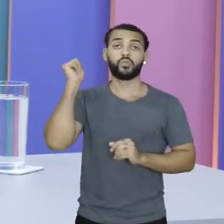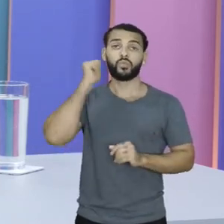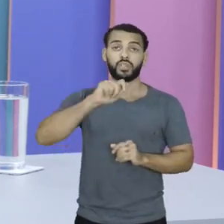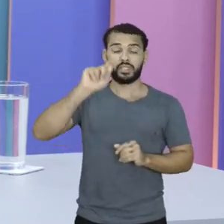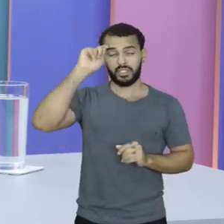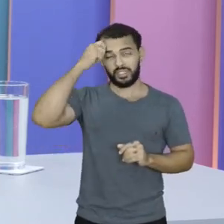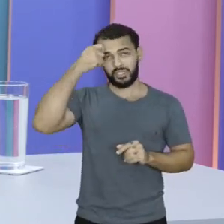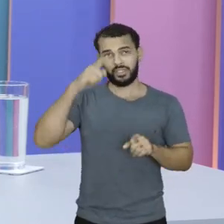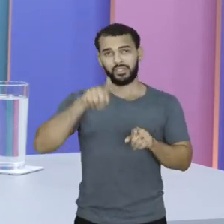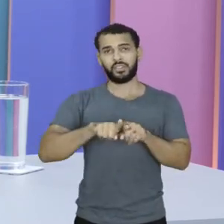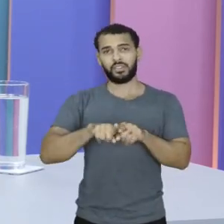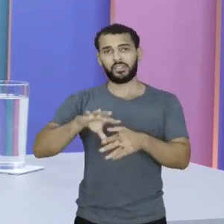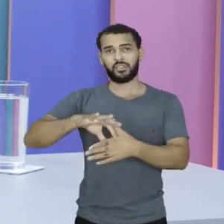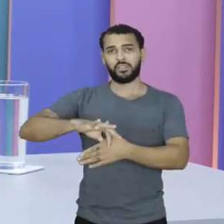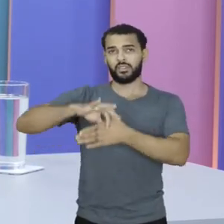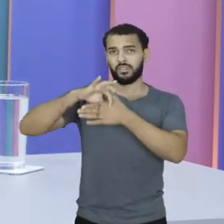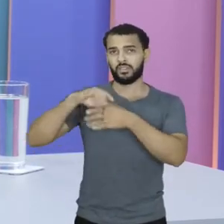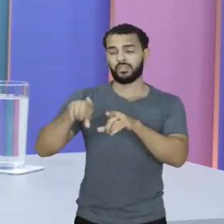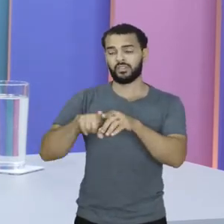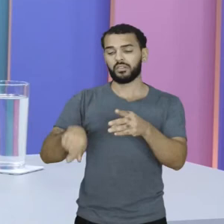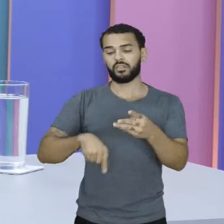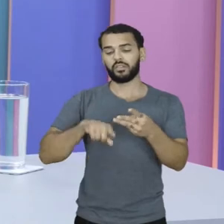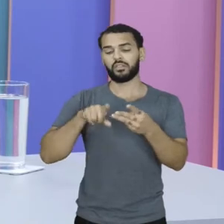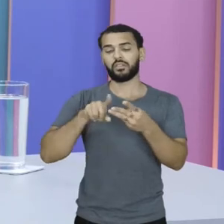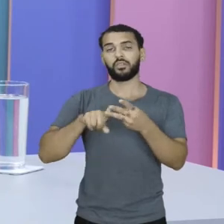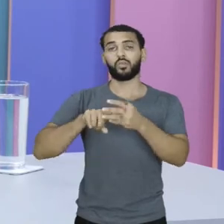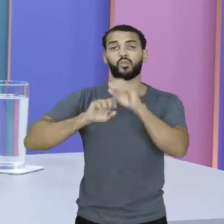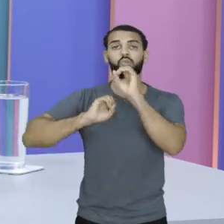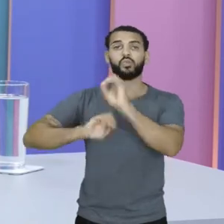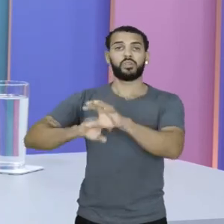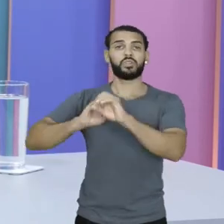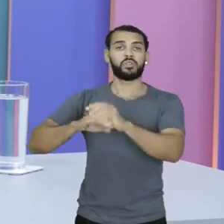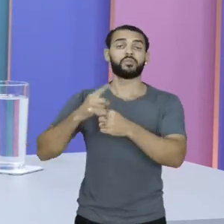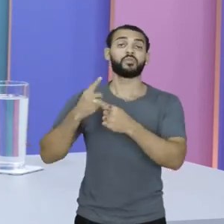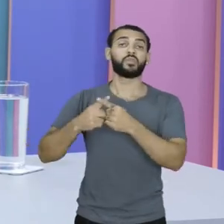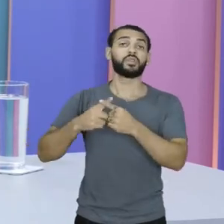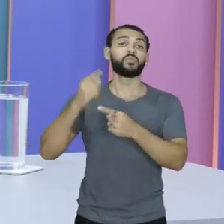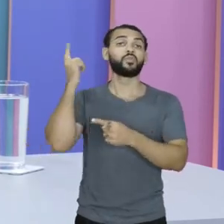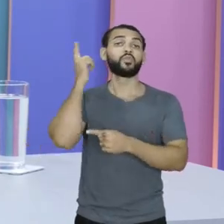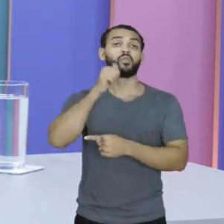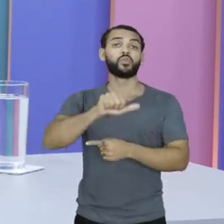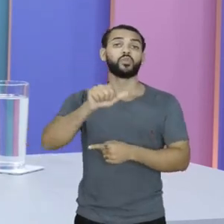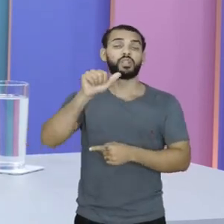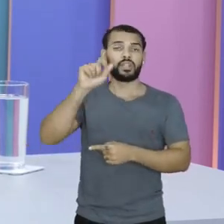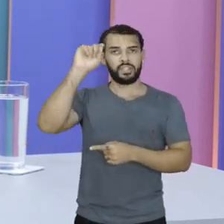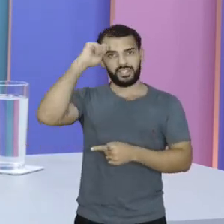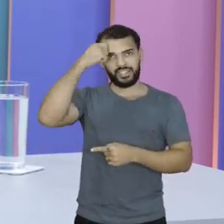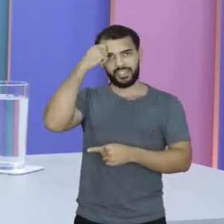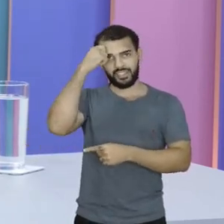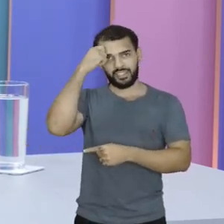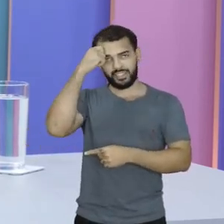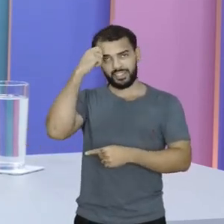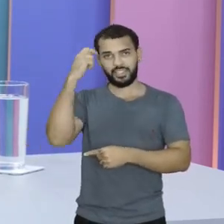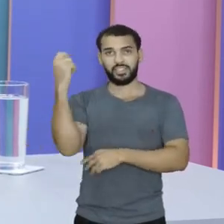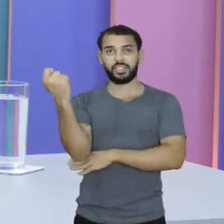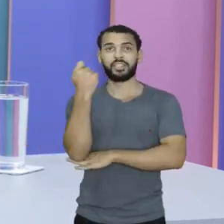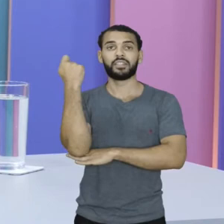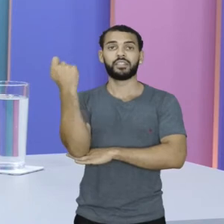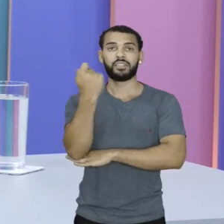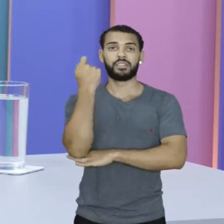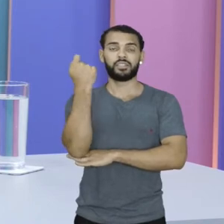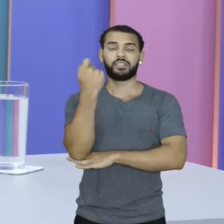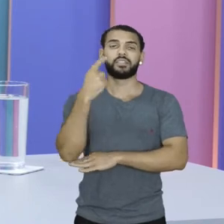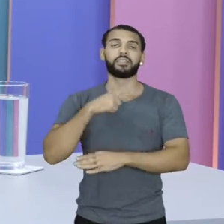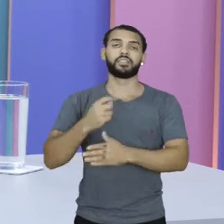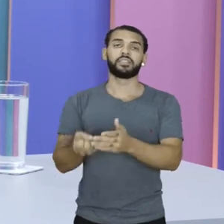negras, né? A educação, foi uma mulher negra gaúcha, né, a primeira a compor o Conselho